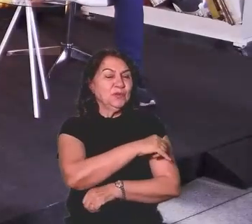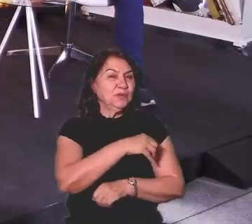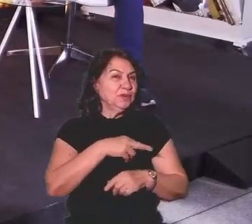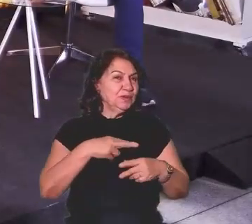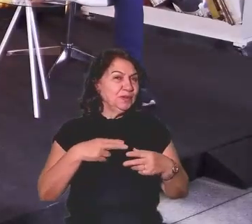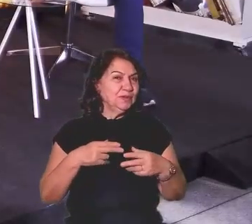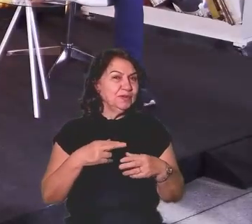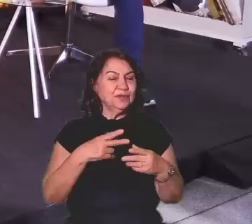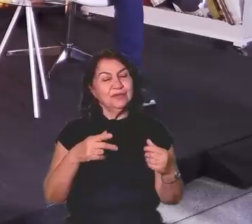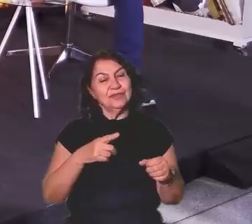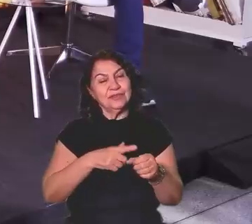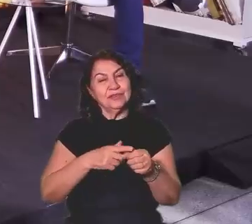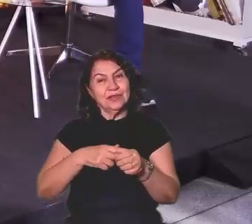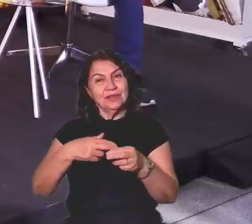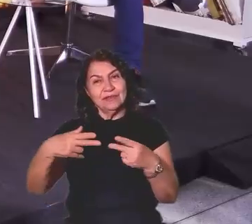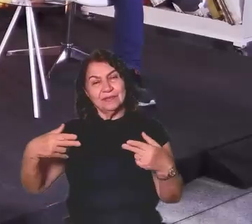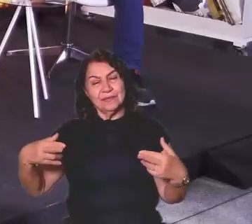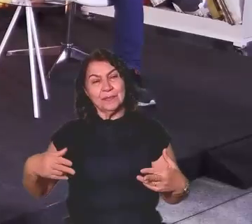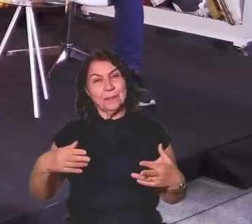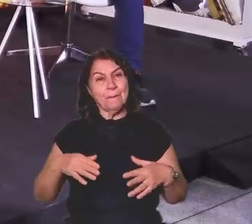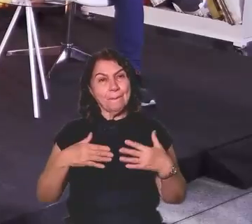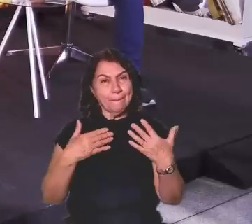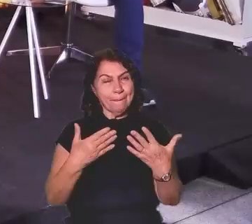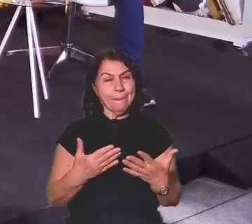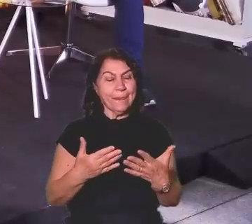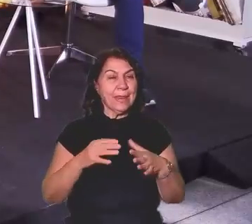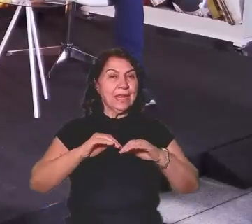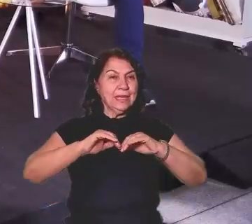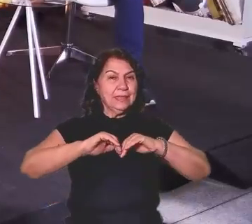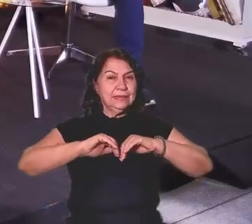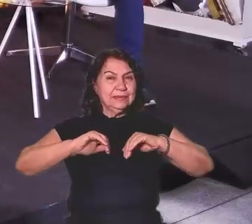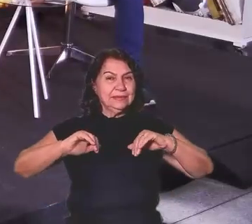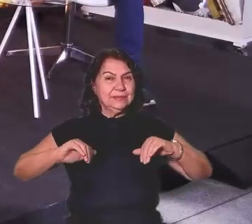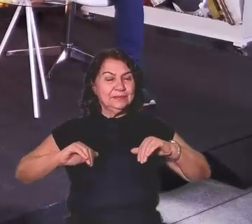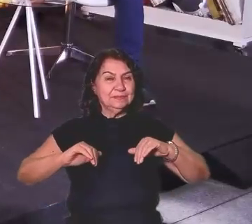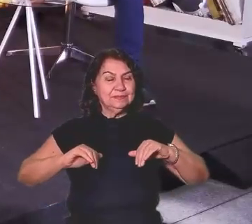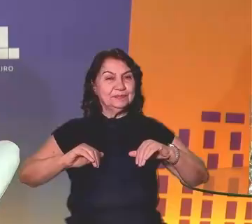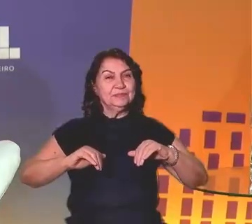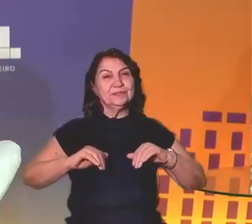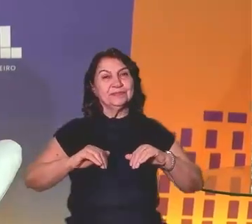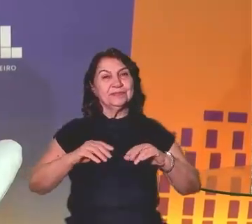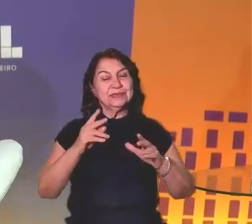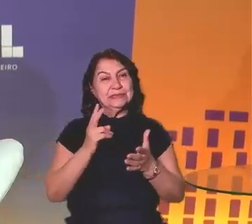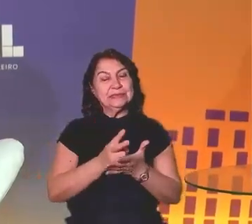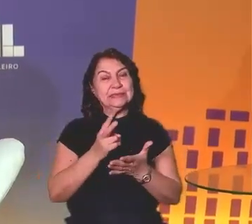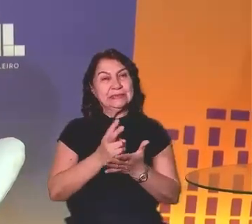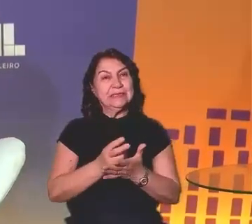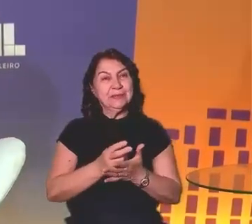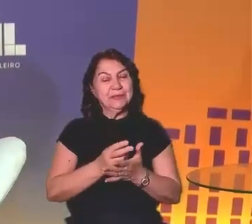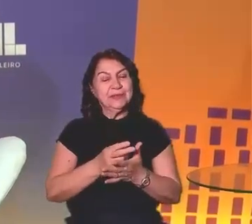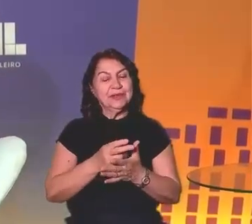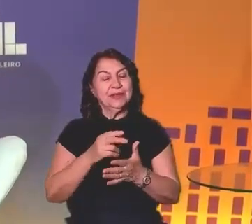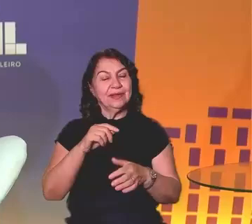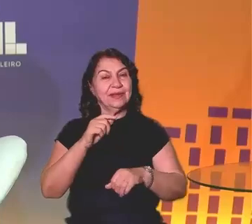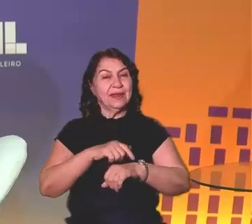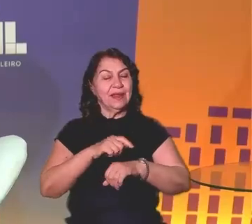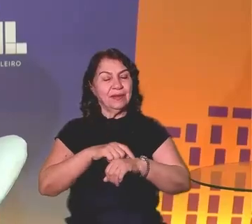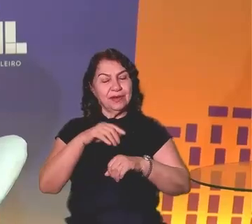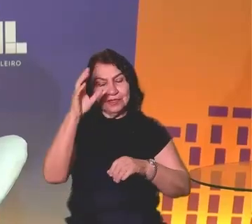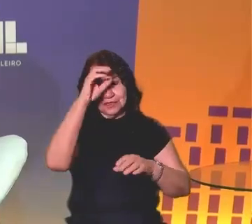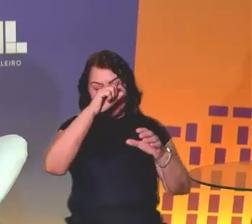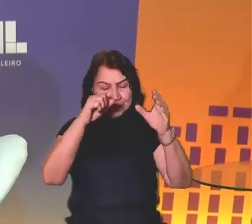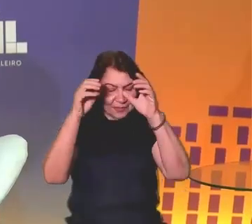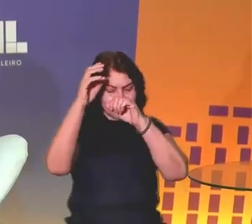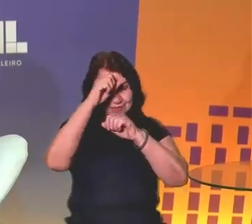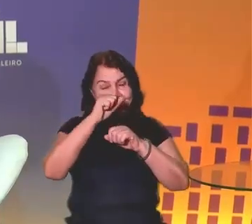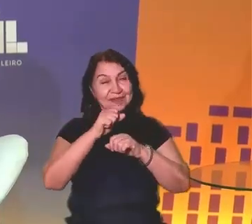Ler, mas eu acho que é muito separado desde sempre, tipo assim, a hora que você tem que aprender é a hora da matéria.